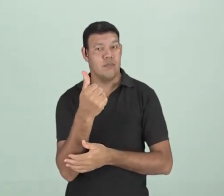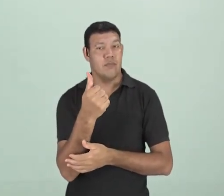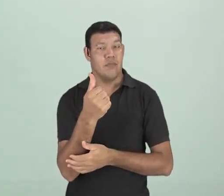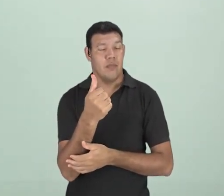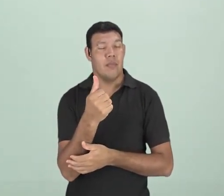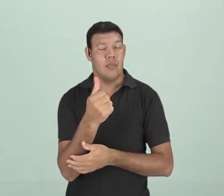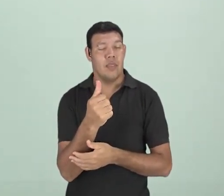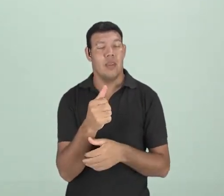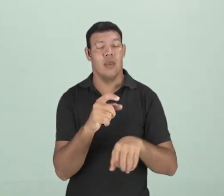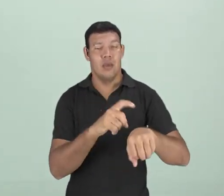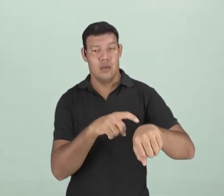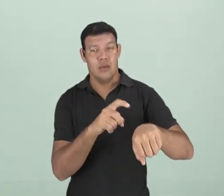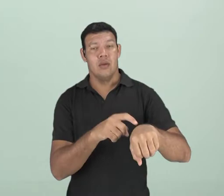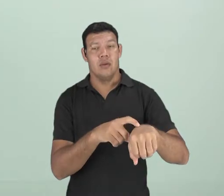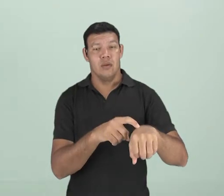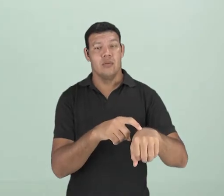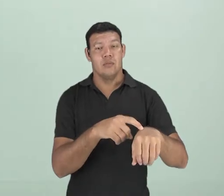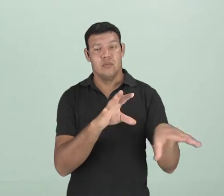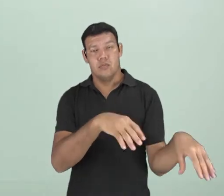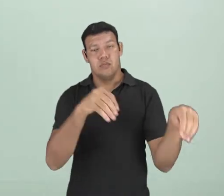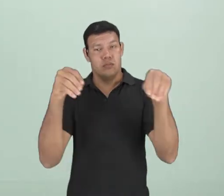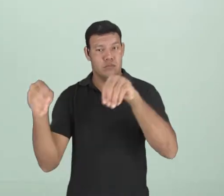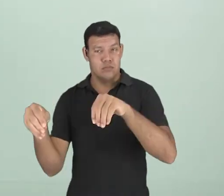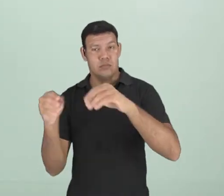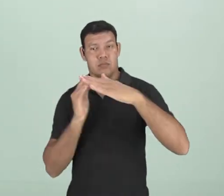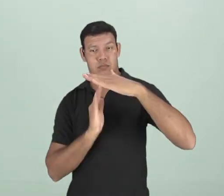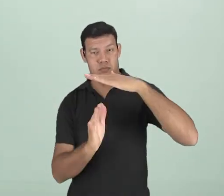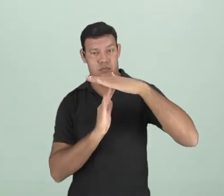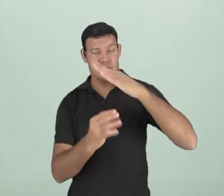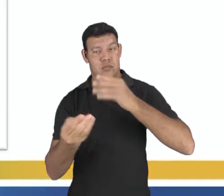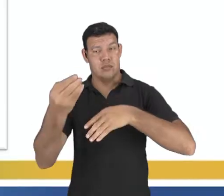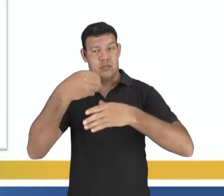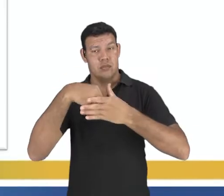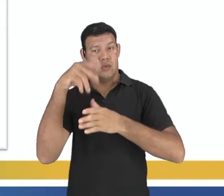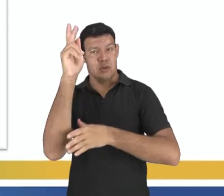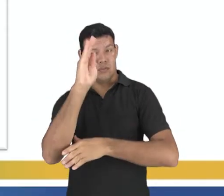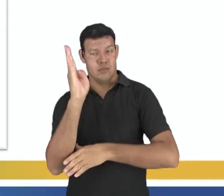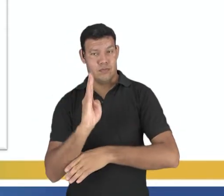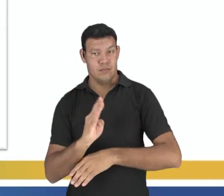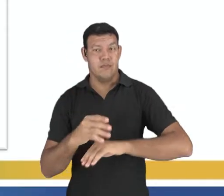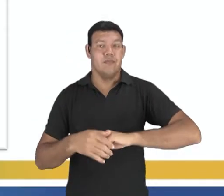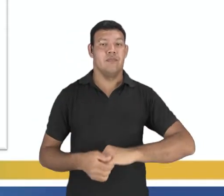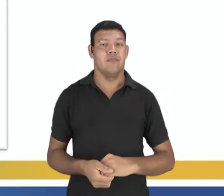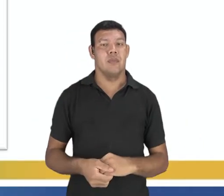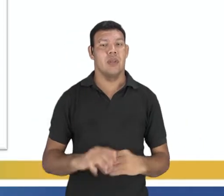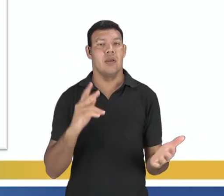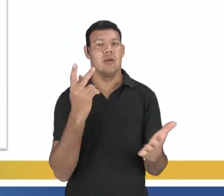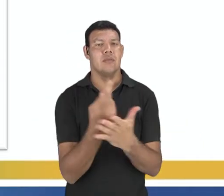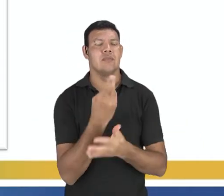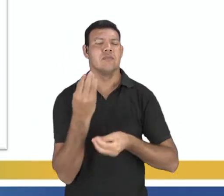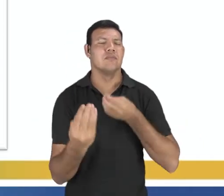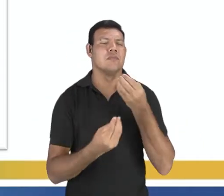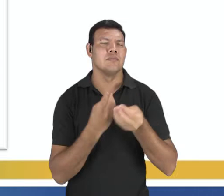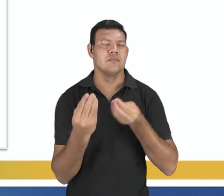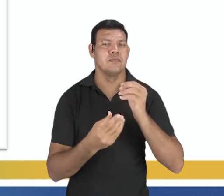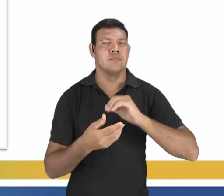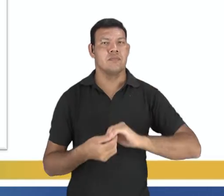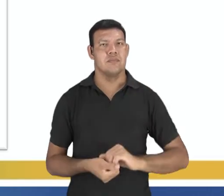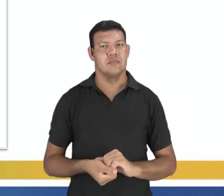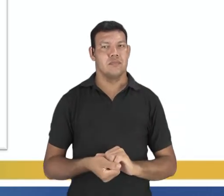pouco desses processos de imigração aqui no nosso país, certo? Aqui no Brasil. Vamos ver como que ocorreram esses